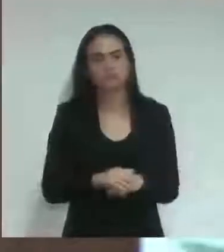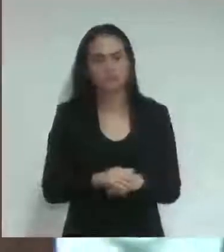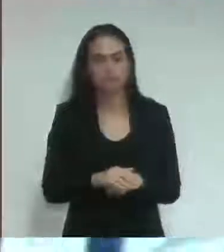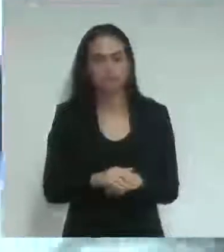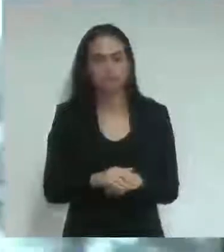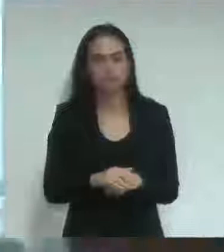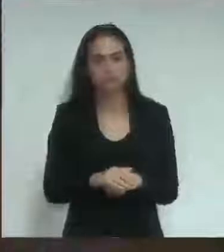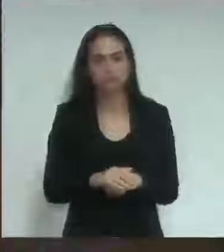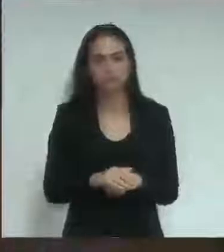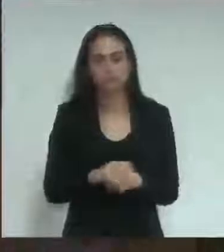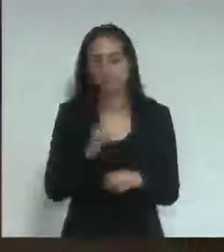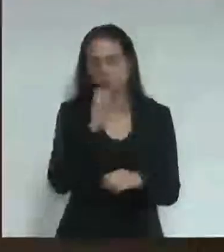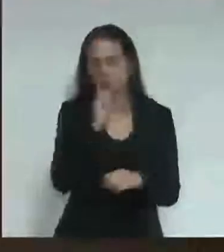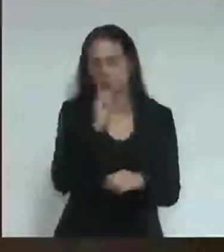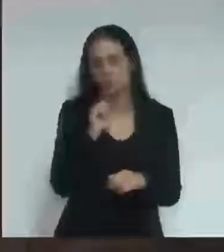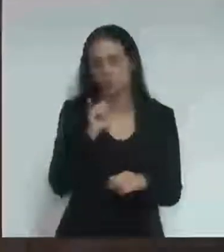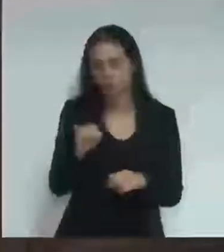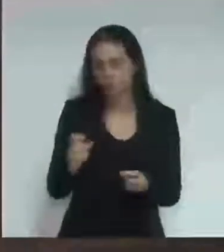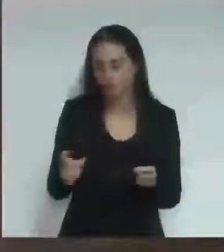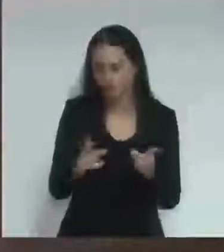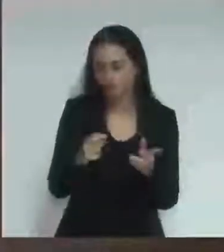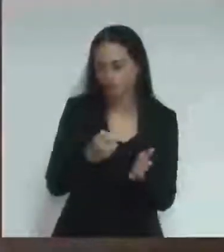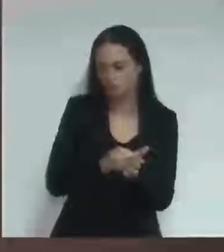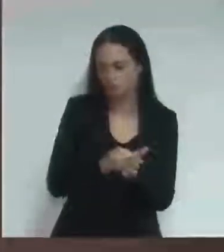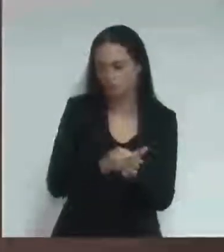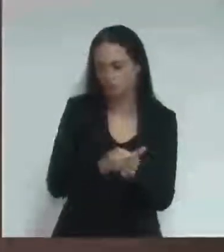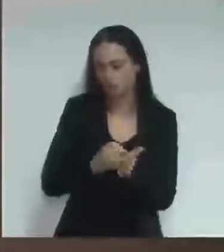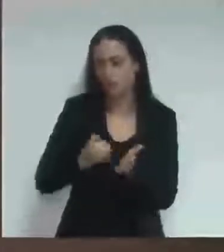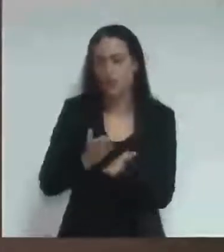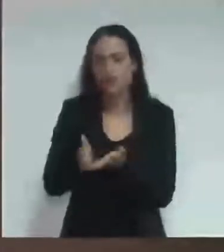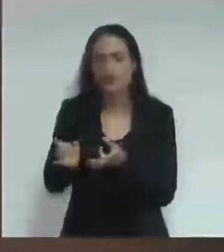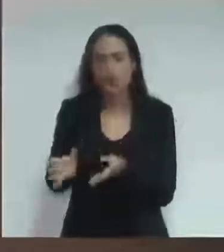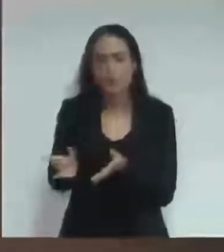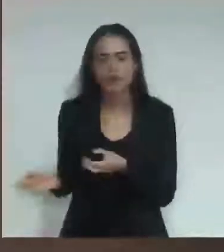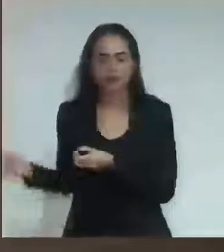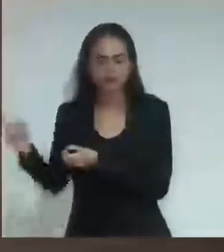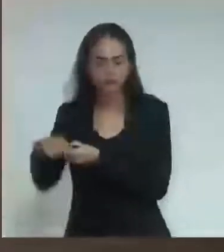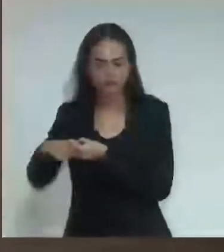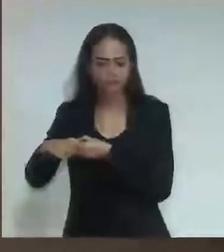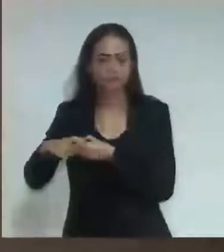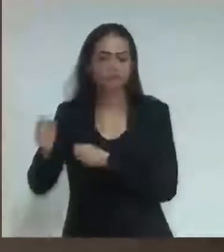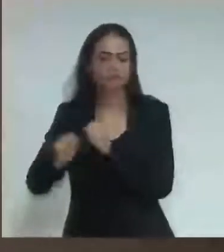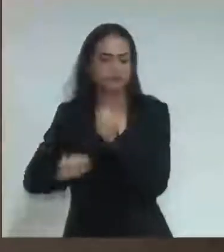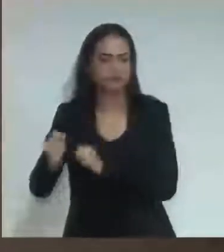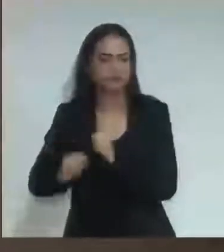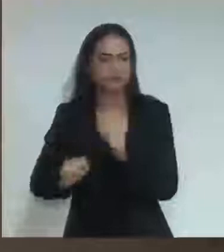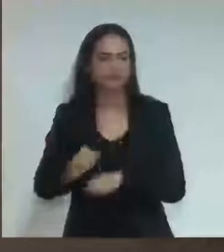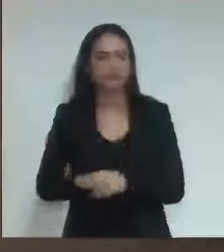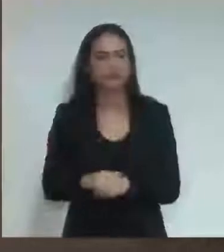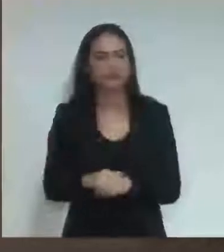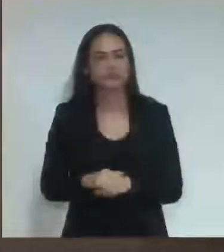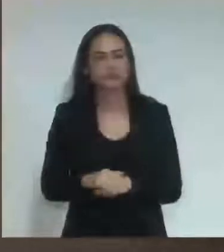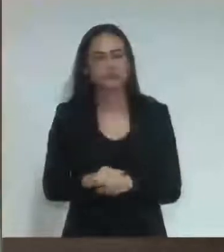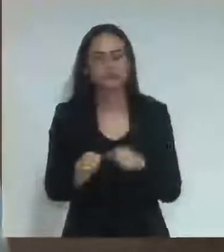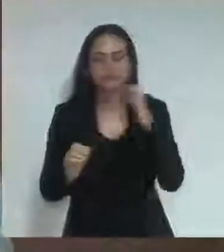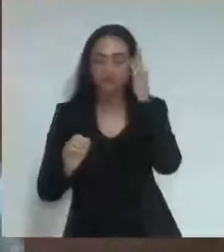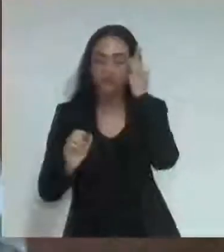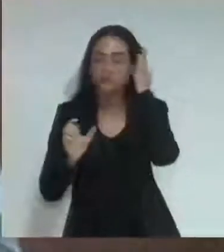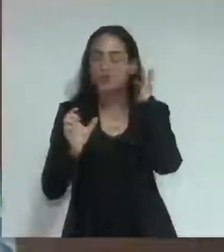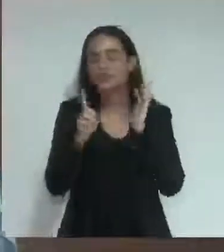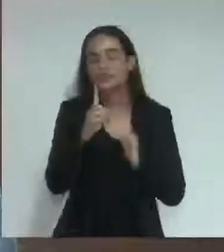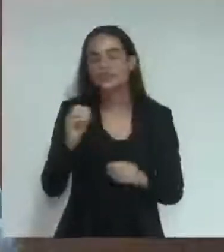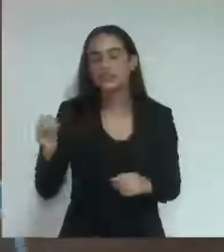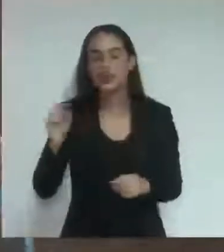agora. Ainda oferecia à empresa toda a infraestrutura. Essa empresa fez 100 mil latinhas com o nome da festa, sem custo